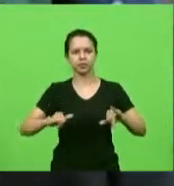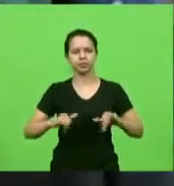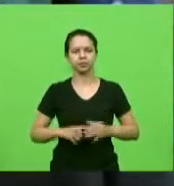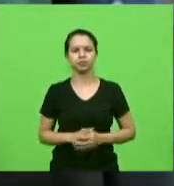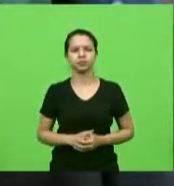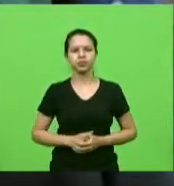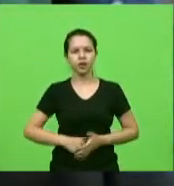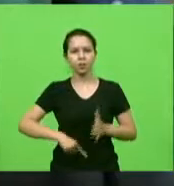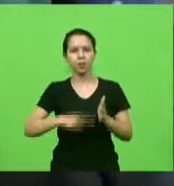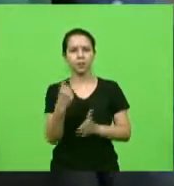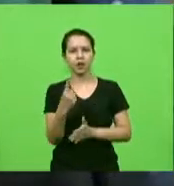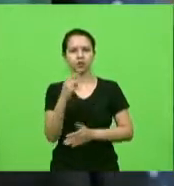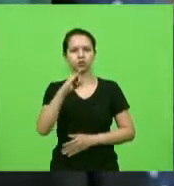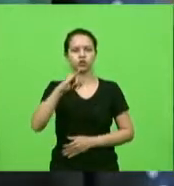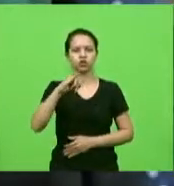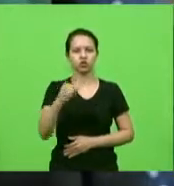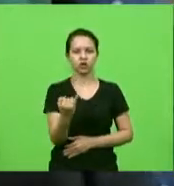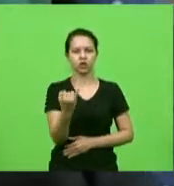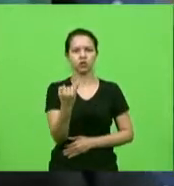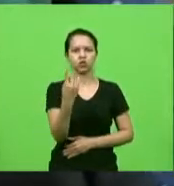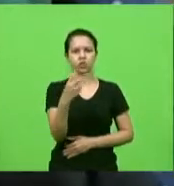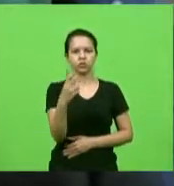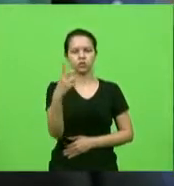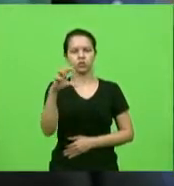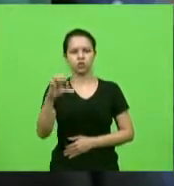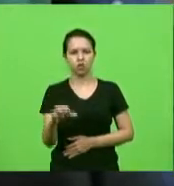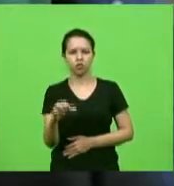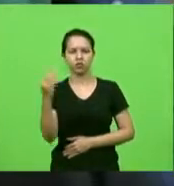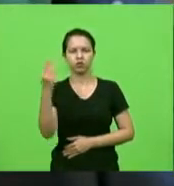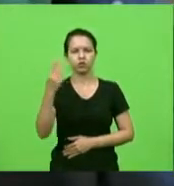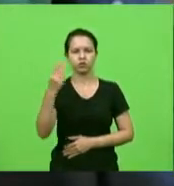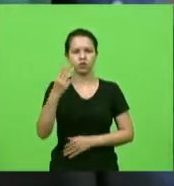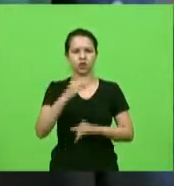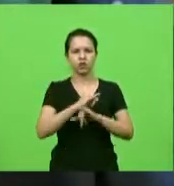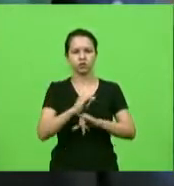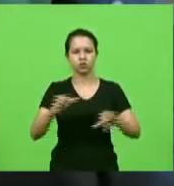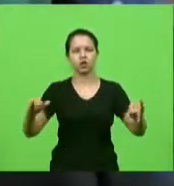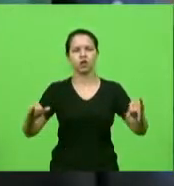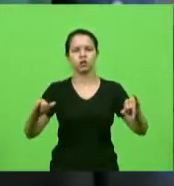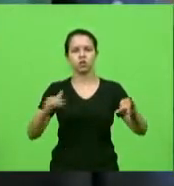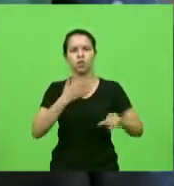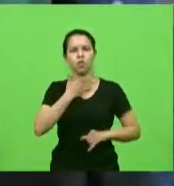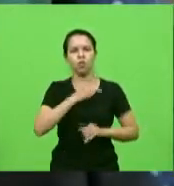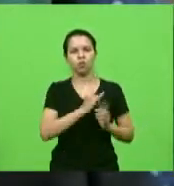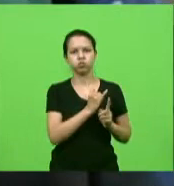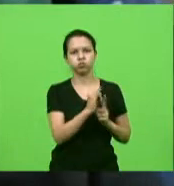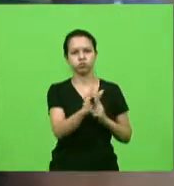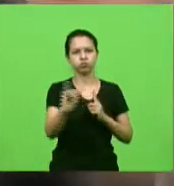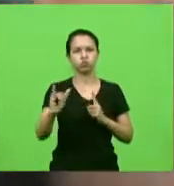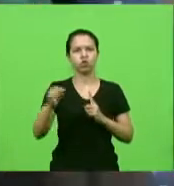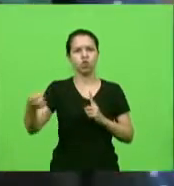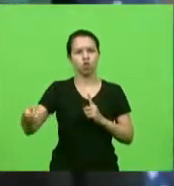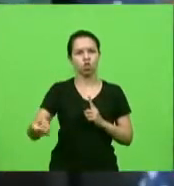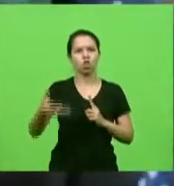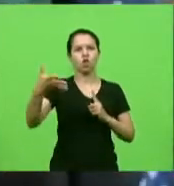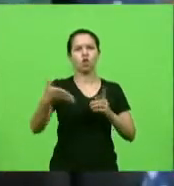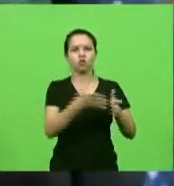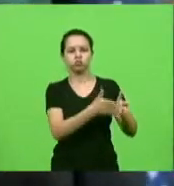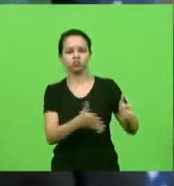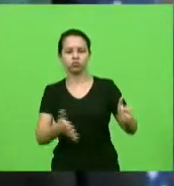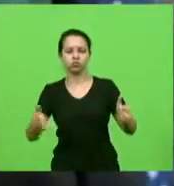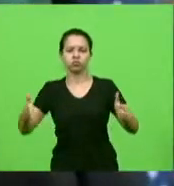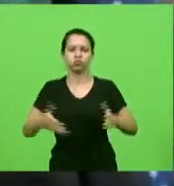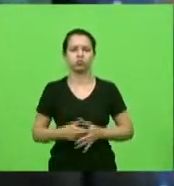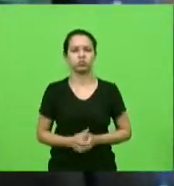1º de janeiro de 2019, ao ter sido anunciado como porta-voz de uma nova era, recaíram sobre os